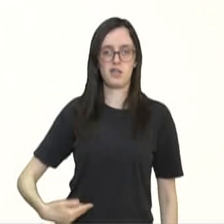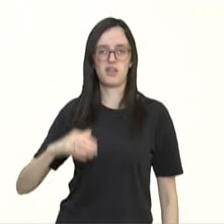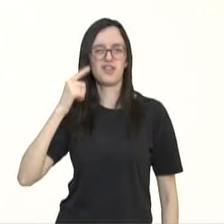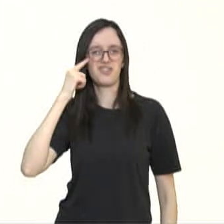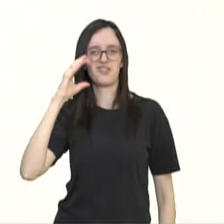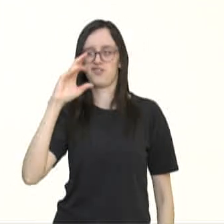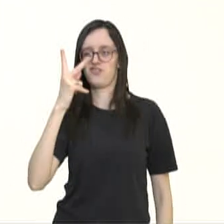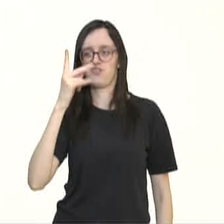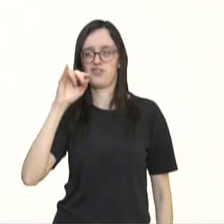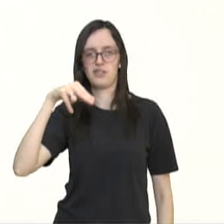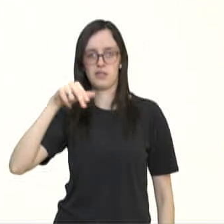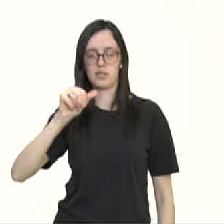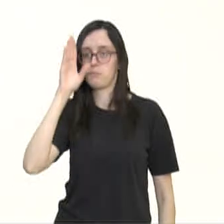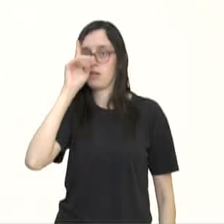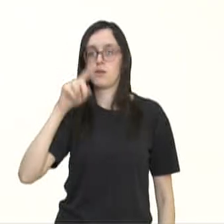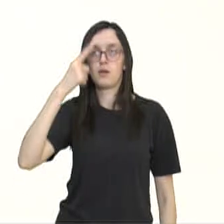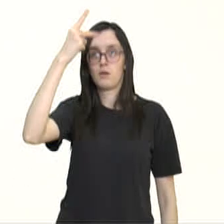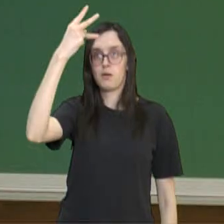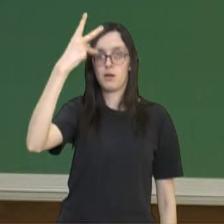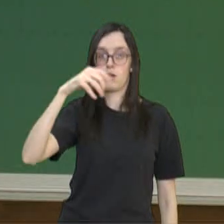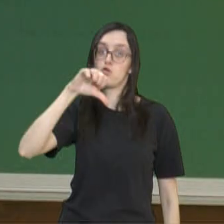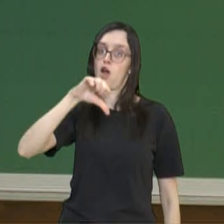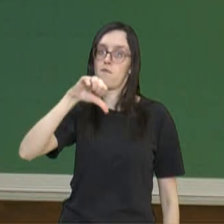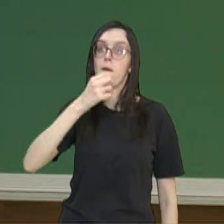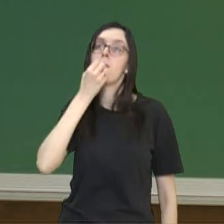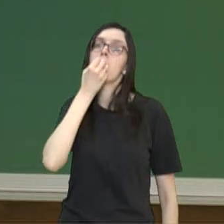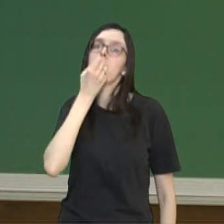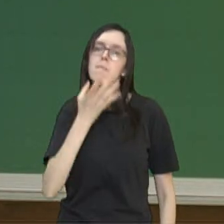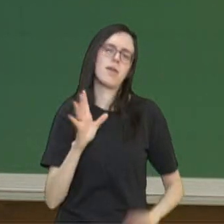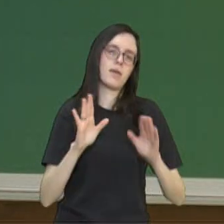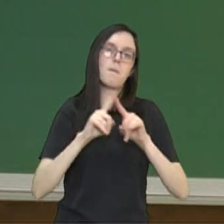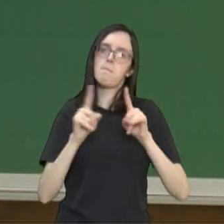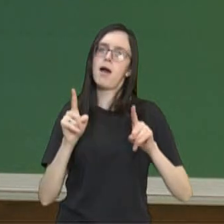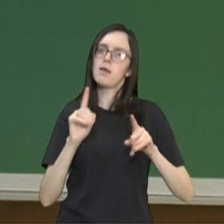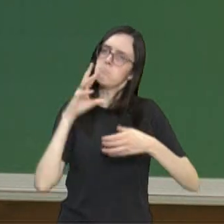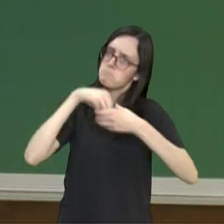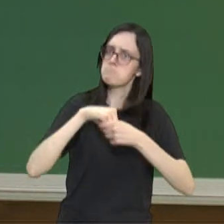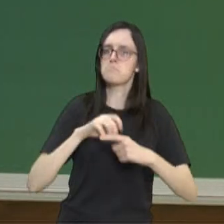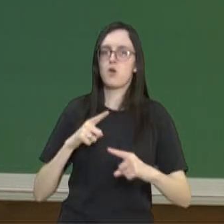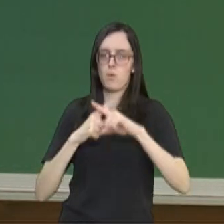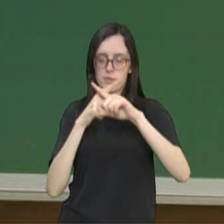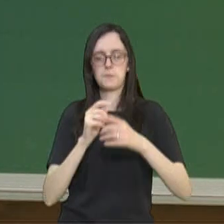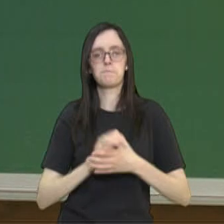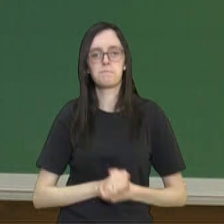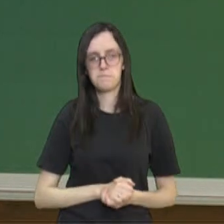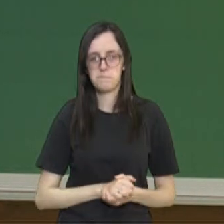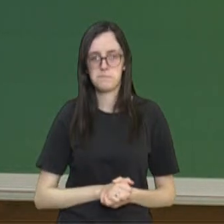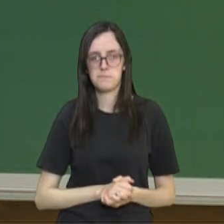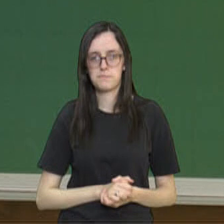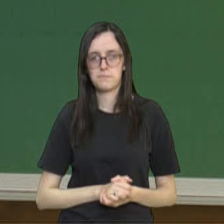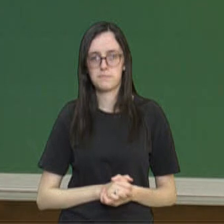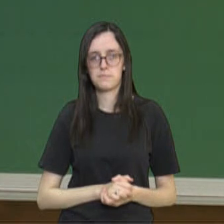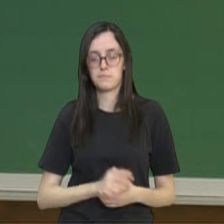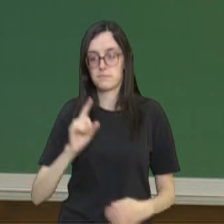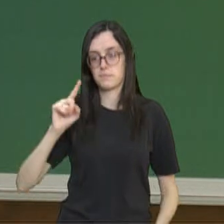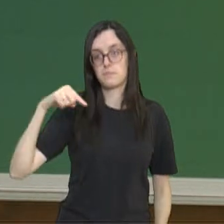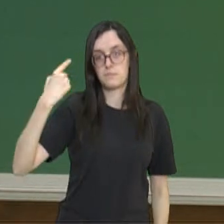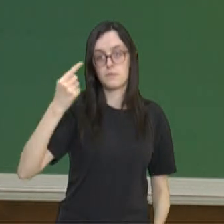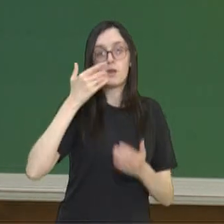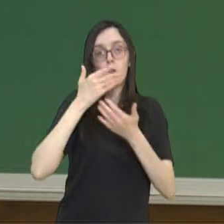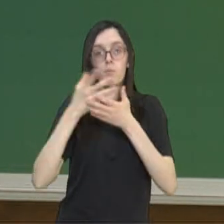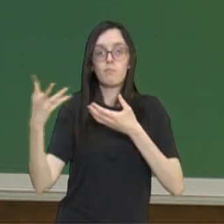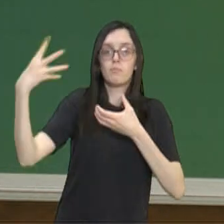em relação a isso, tanto feminino quanto masculino, né? Os brasileiros têm grande destaque. Que mais? Depois